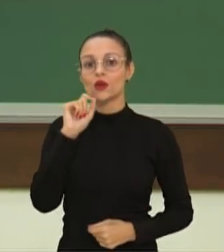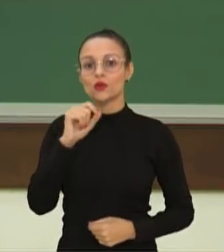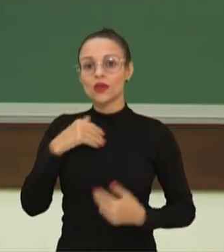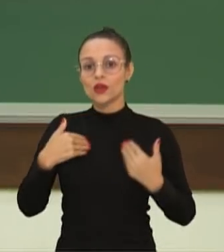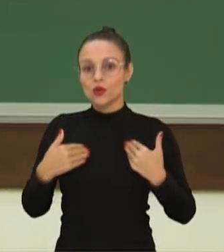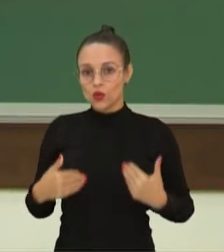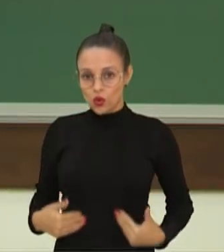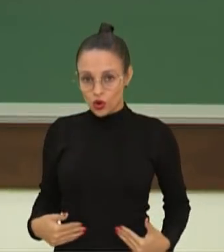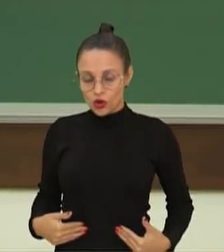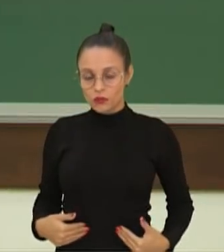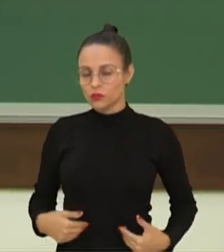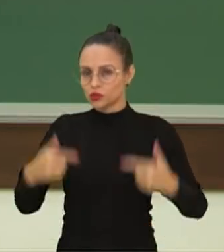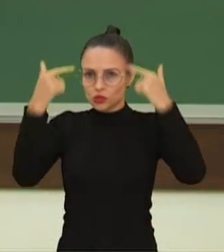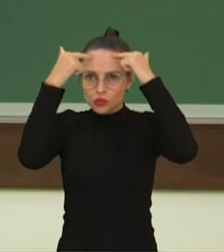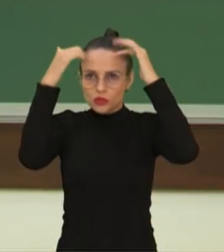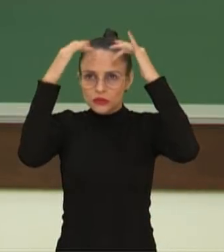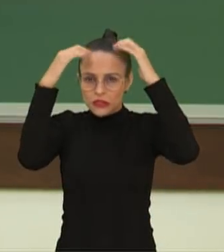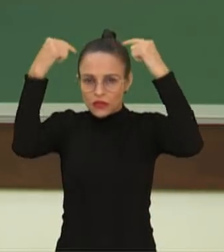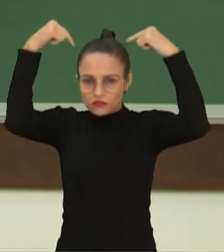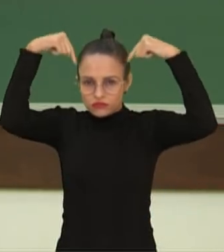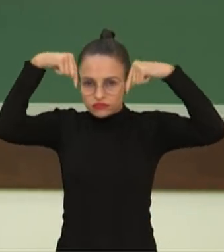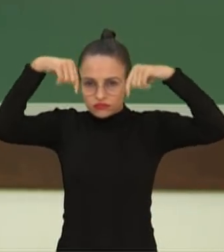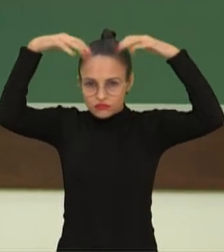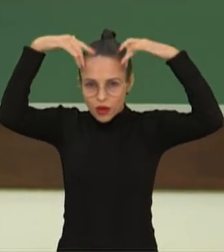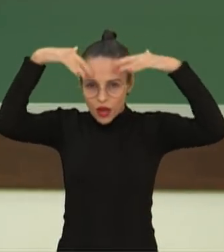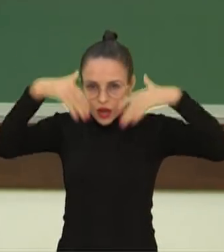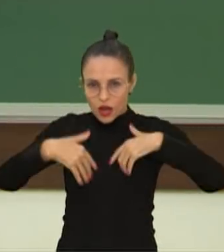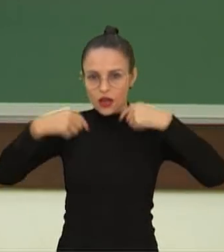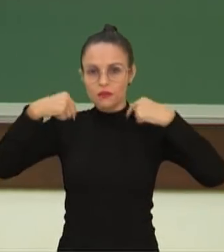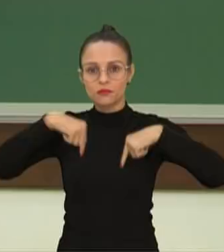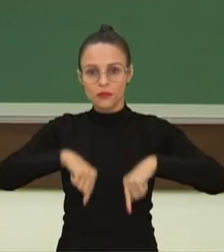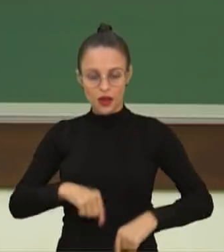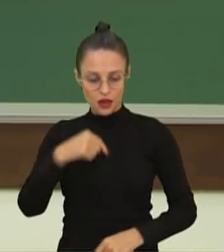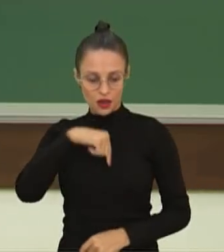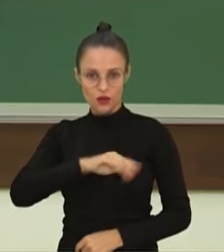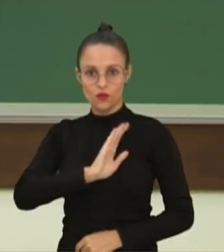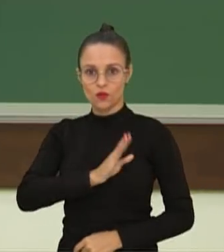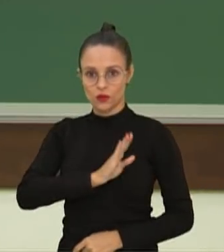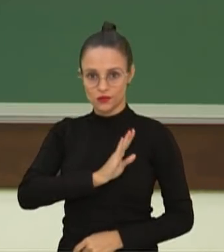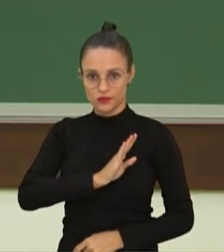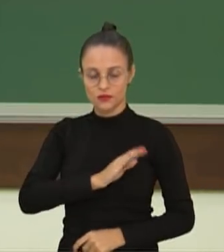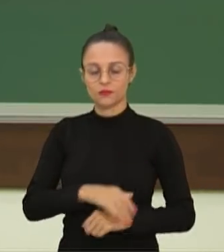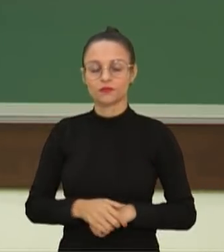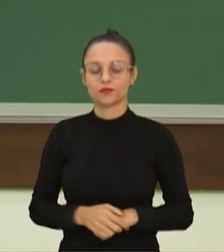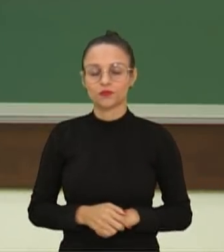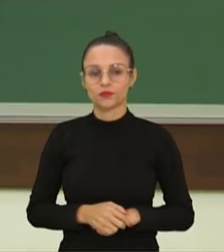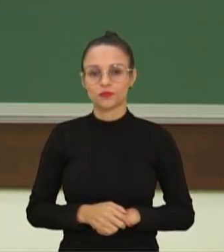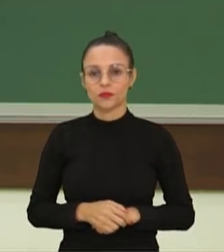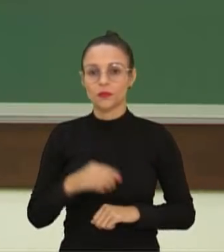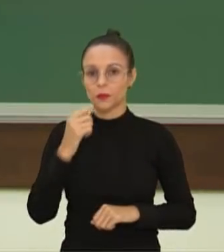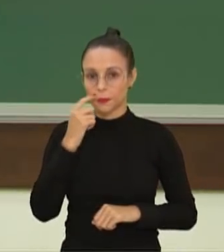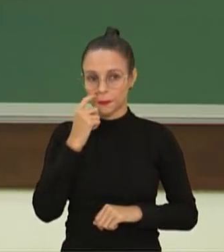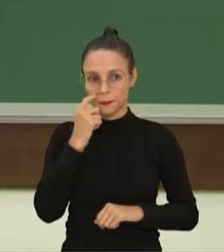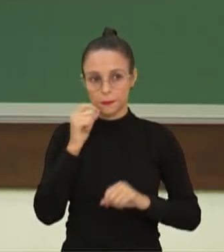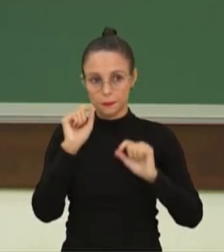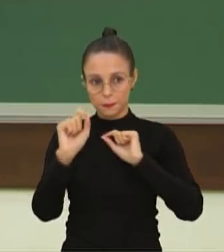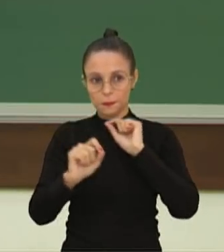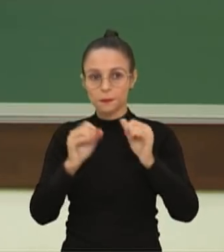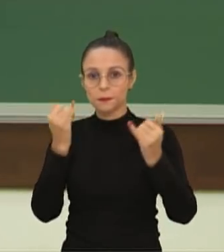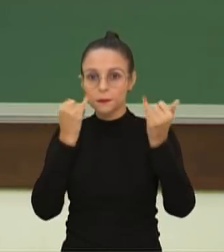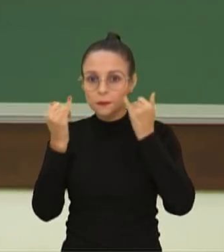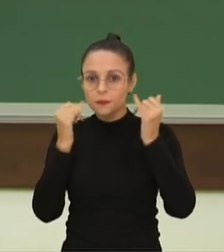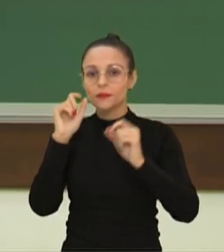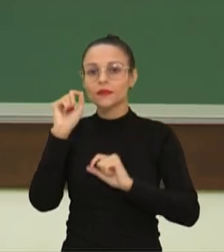do corpo, tá? Do cérebro, de qualquer parte do corpo, em direção ao coração. Outra informação, elas têm